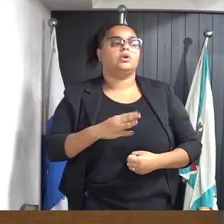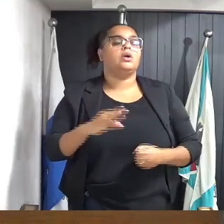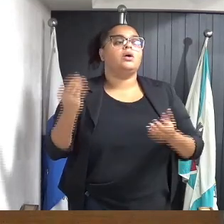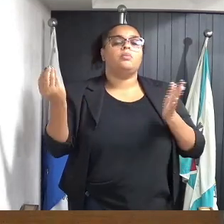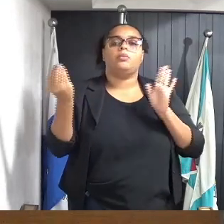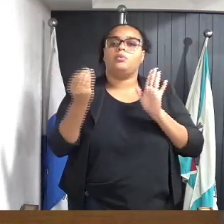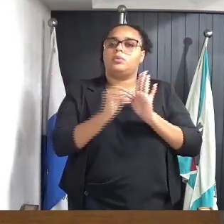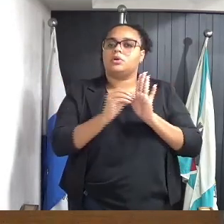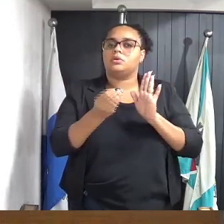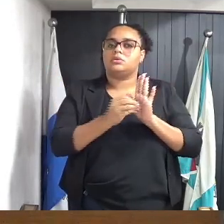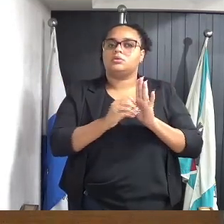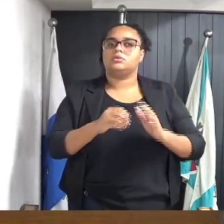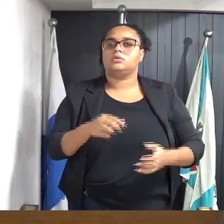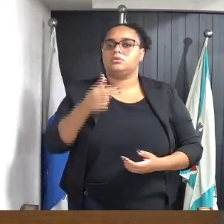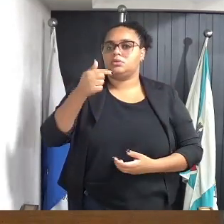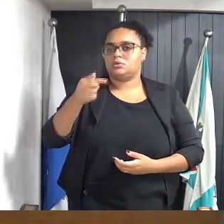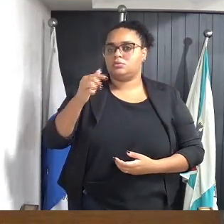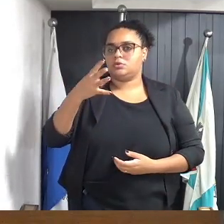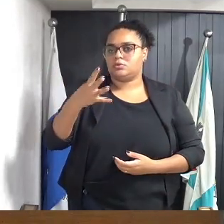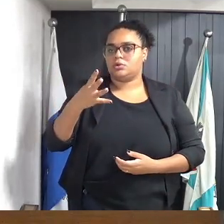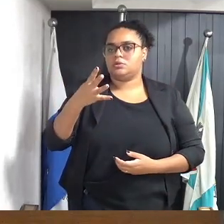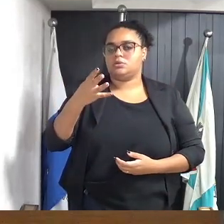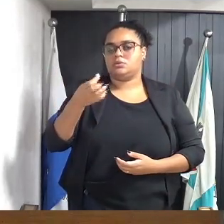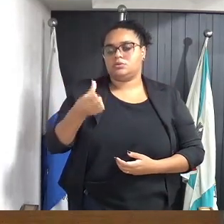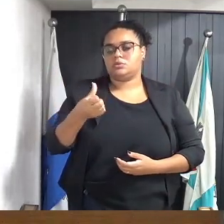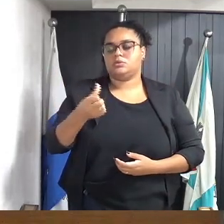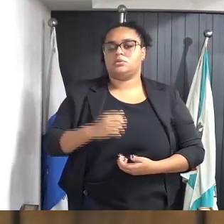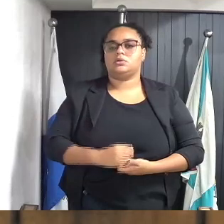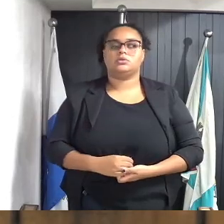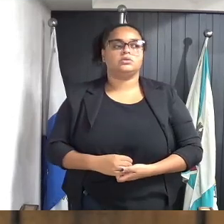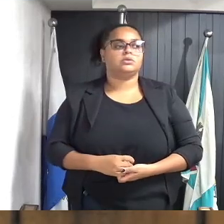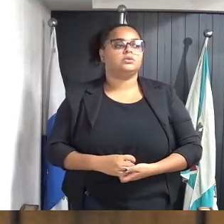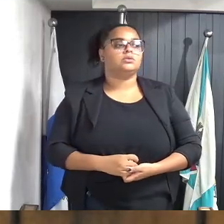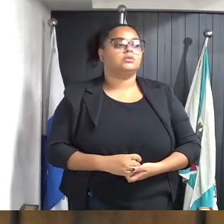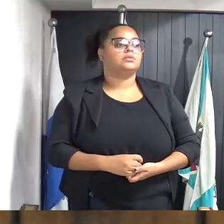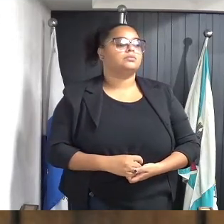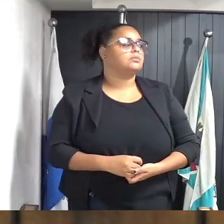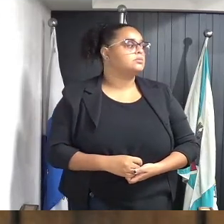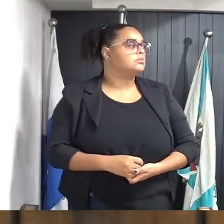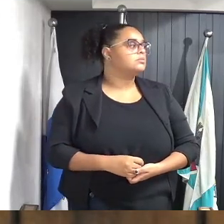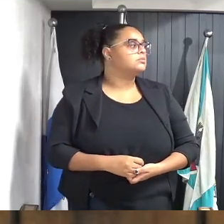em boletim oficial de número 7.467 do município.